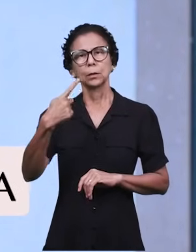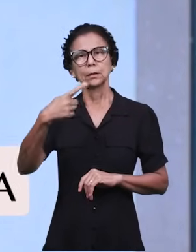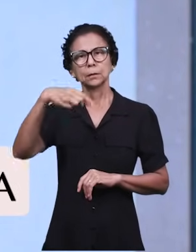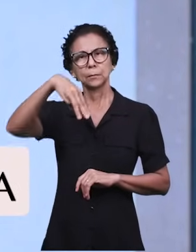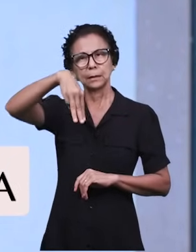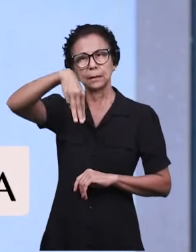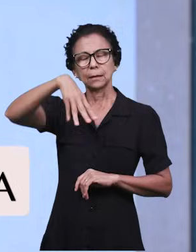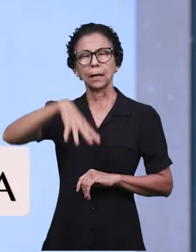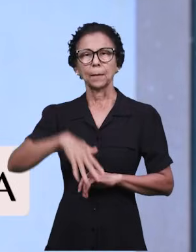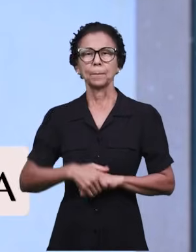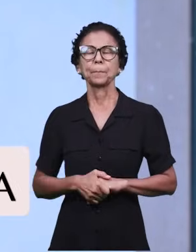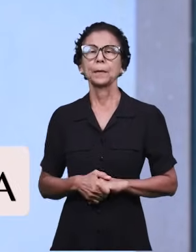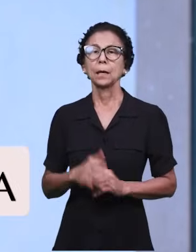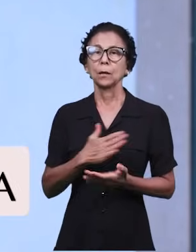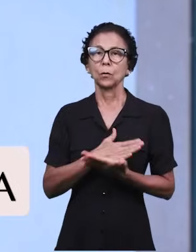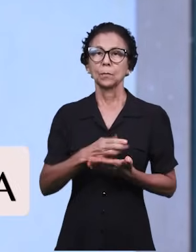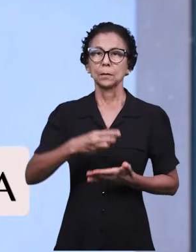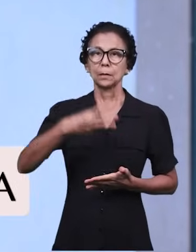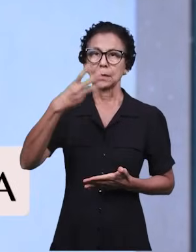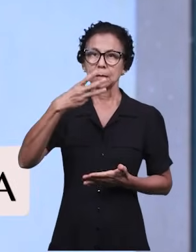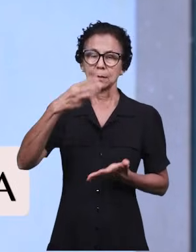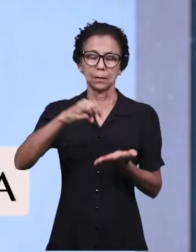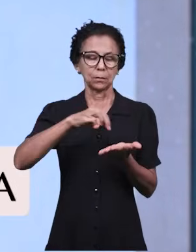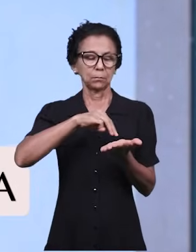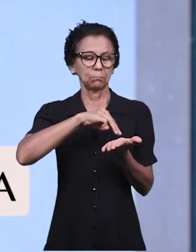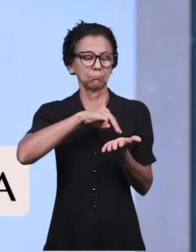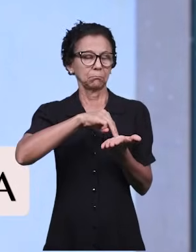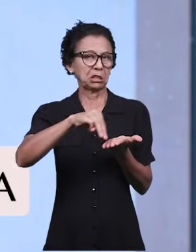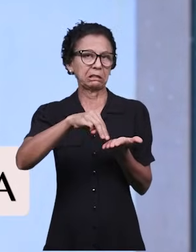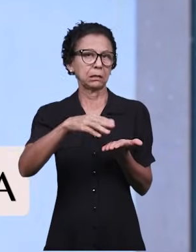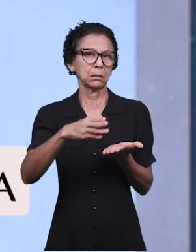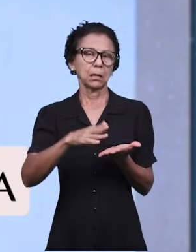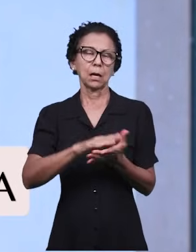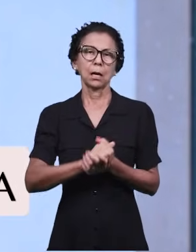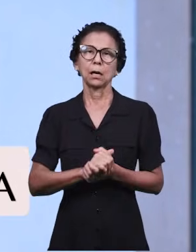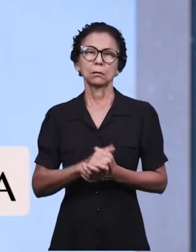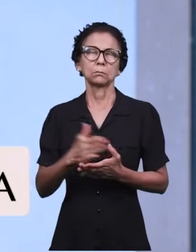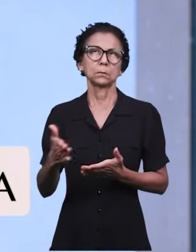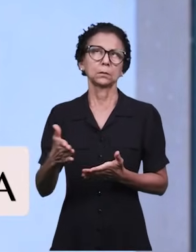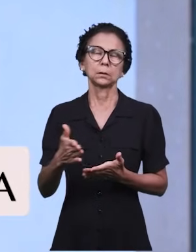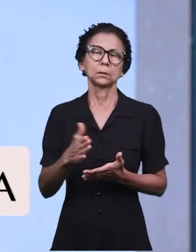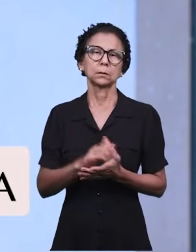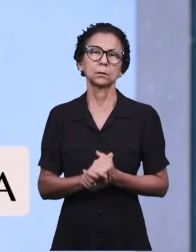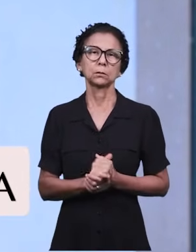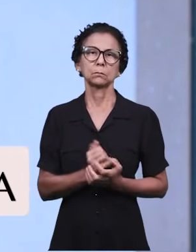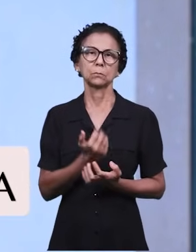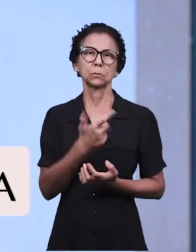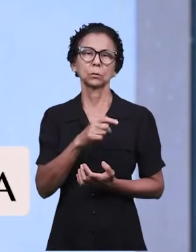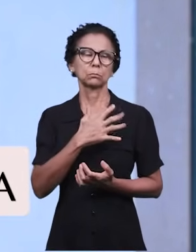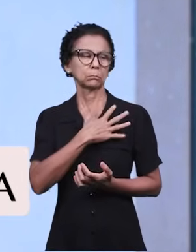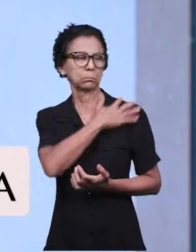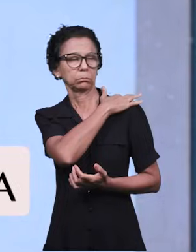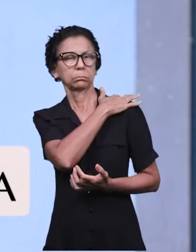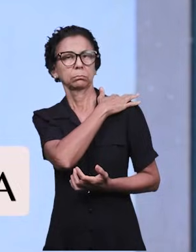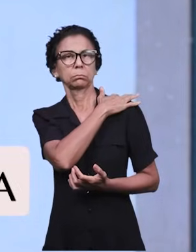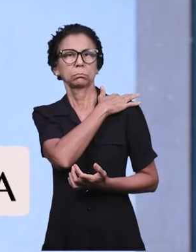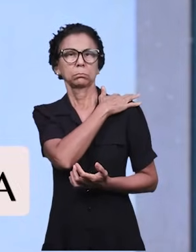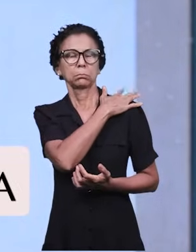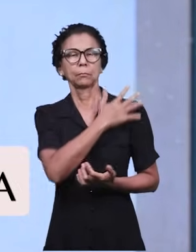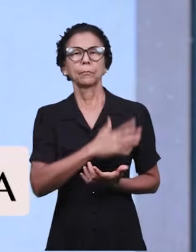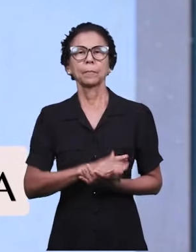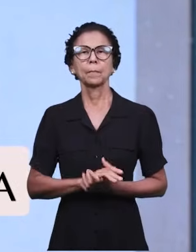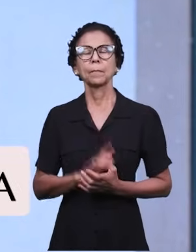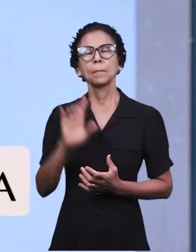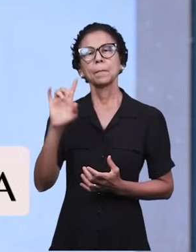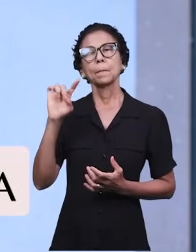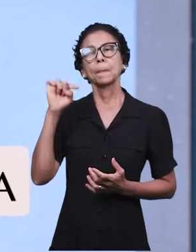função inicial, que corresponderia, digamos, ao tenente ou capitão no Exército. Certo, entendi. Depois, com o